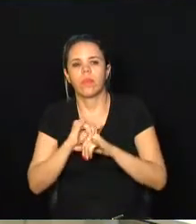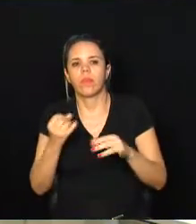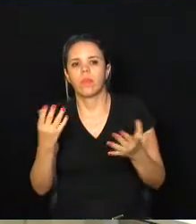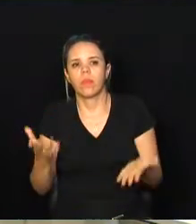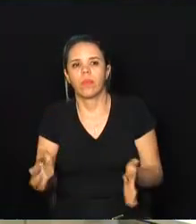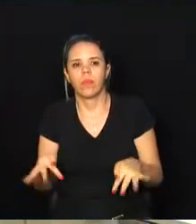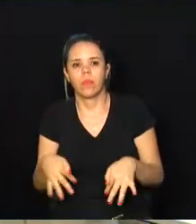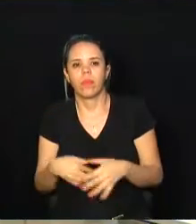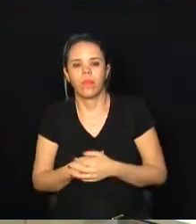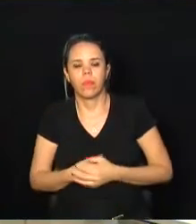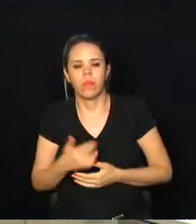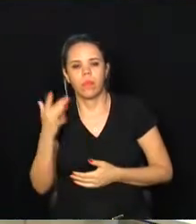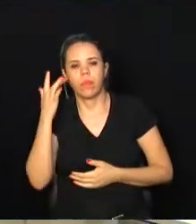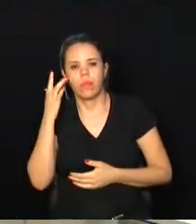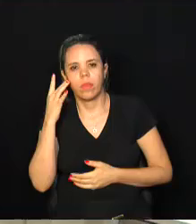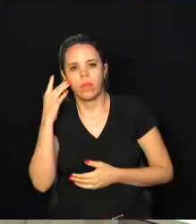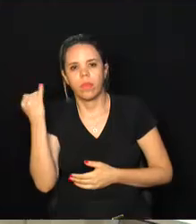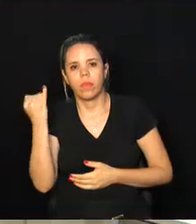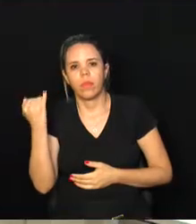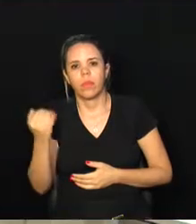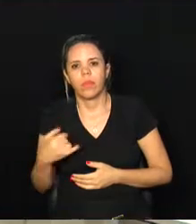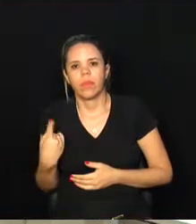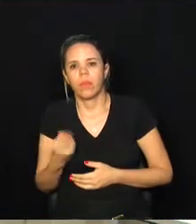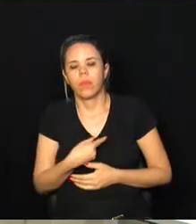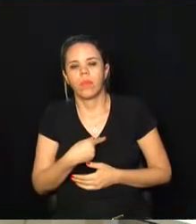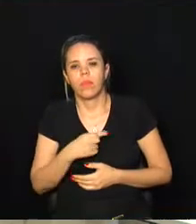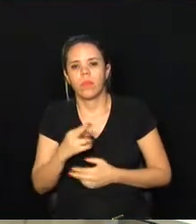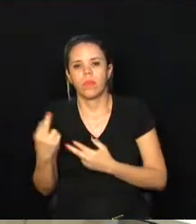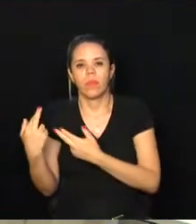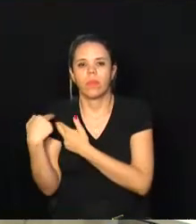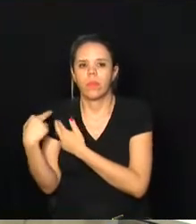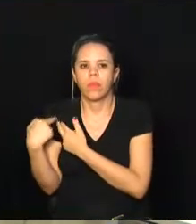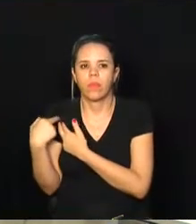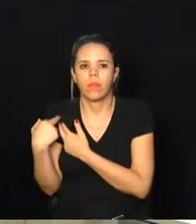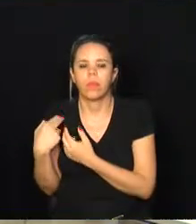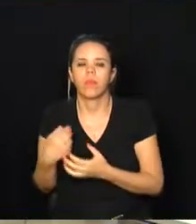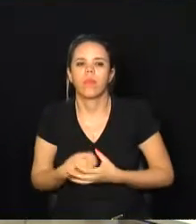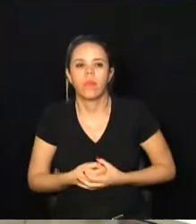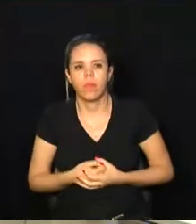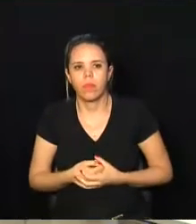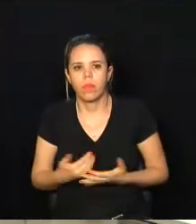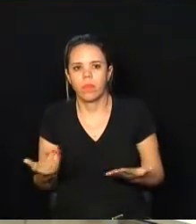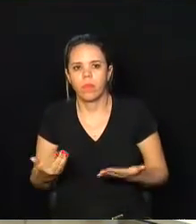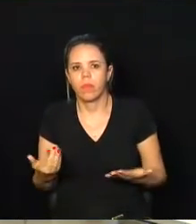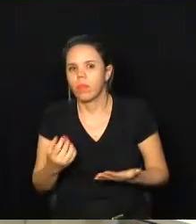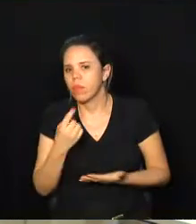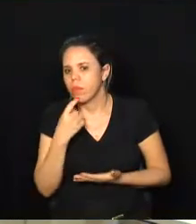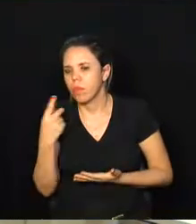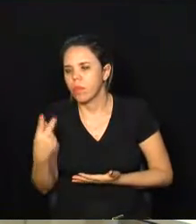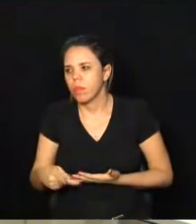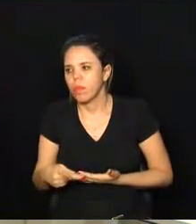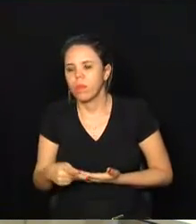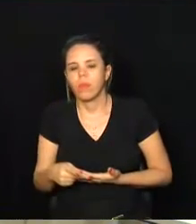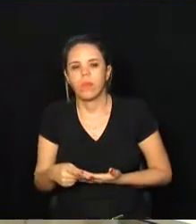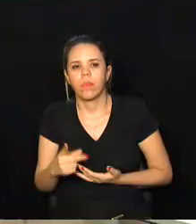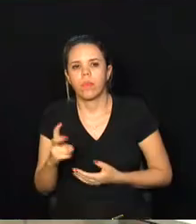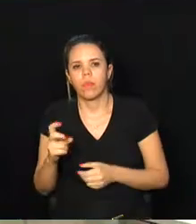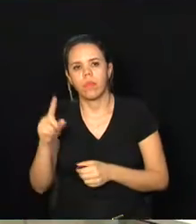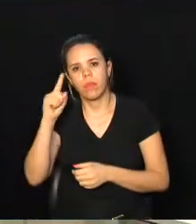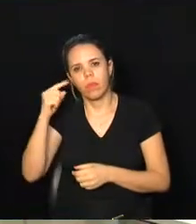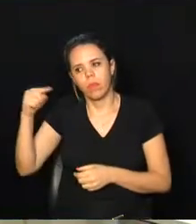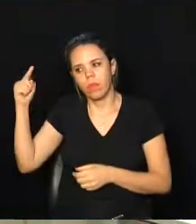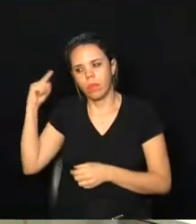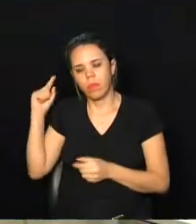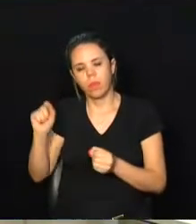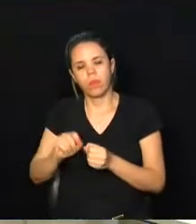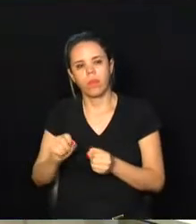no final, que eu acho muito representativa, a nossa responsabilidade. Hoje, Campinas, há 15 dias atrás, a gente